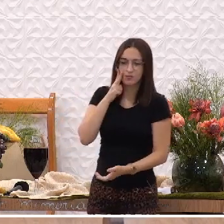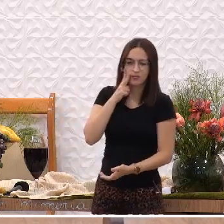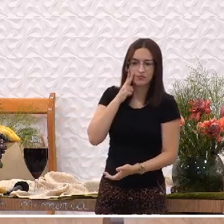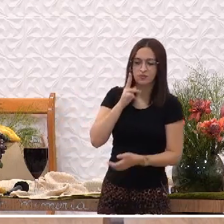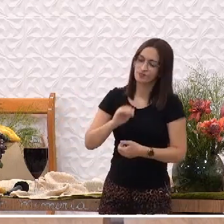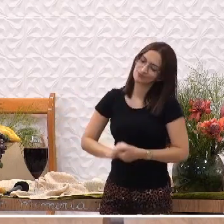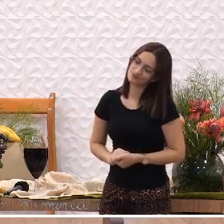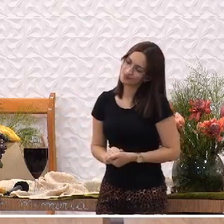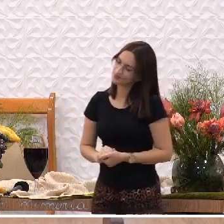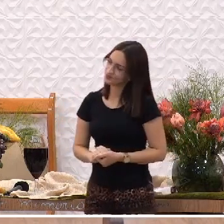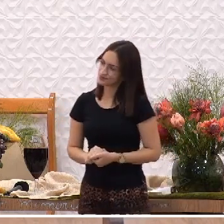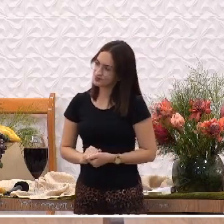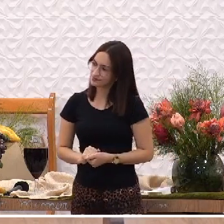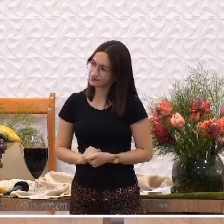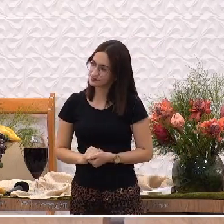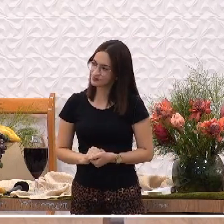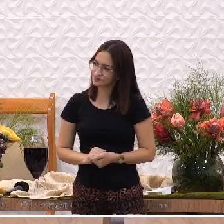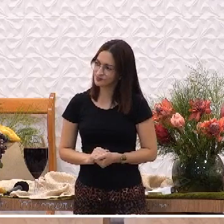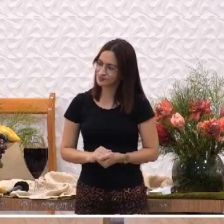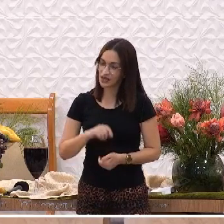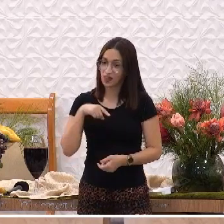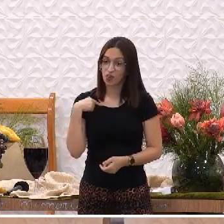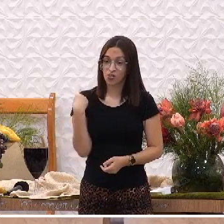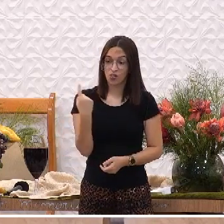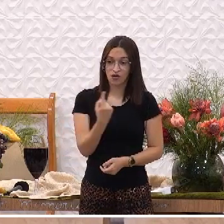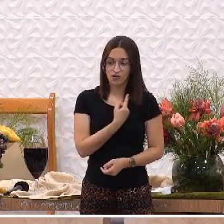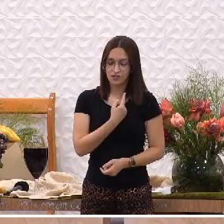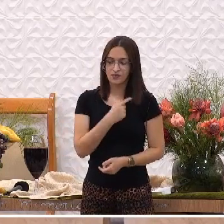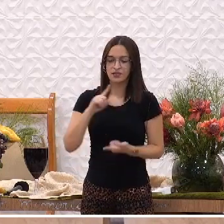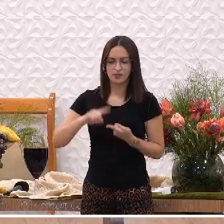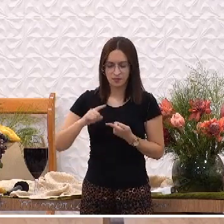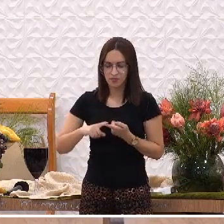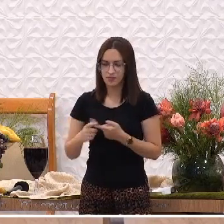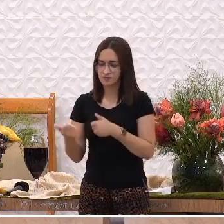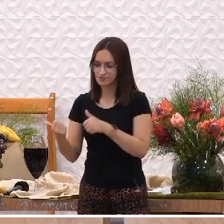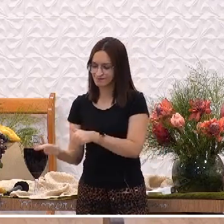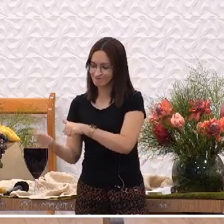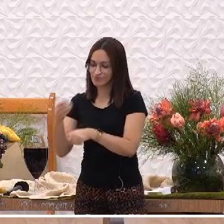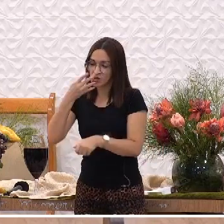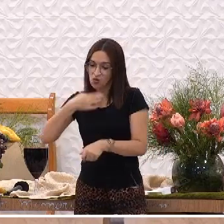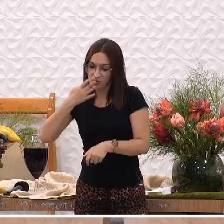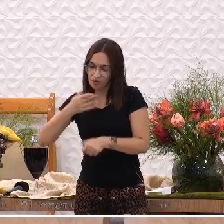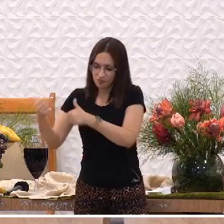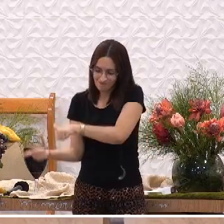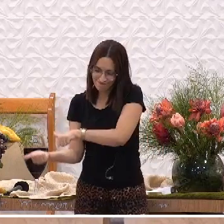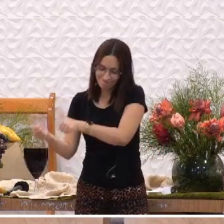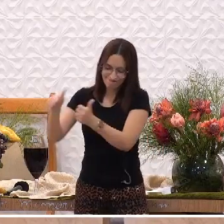Outro aspecto da sacramentalidade é de que a gente batiza crianças. E a gente vai ler Atos